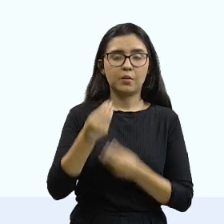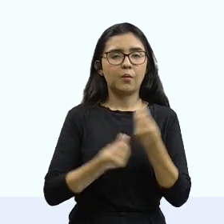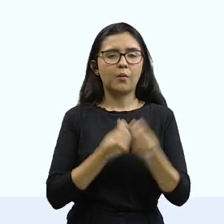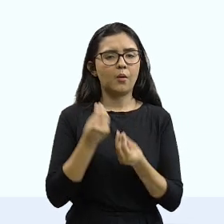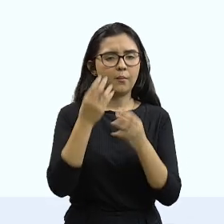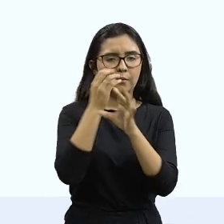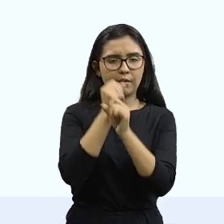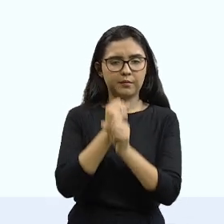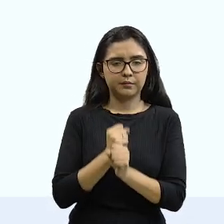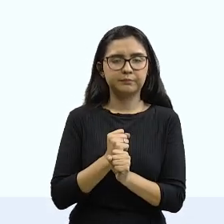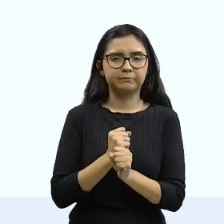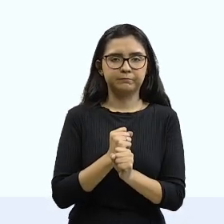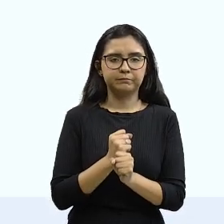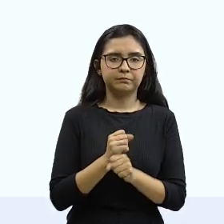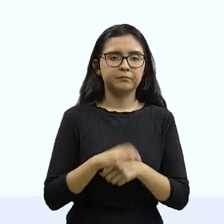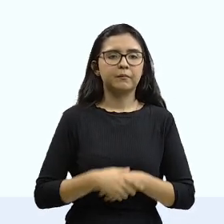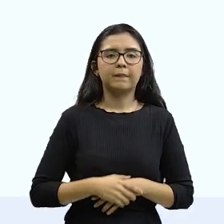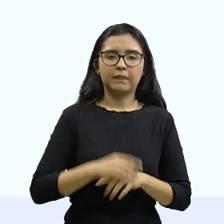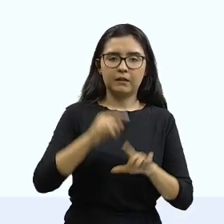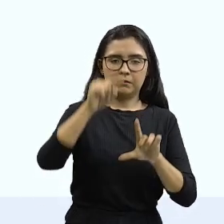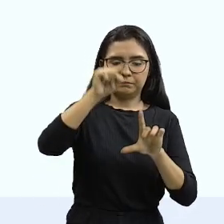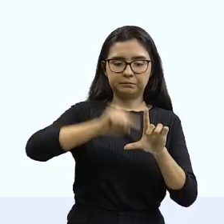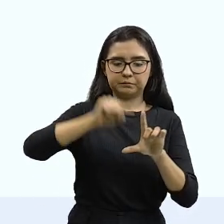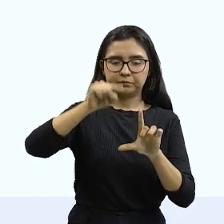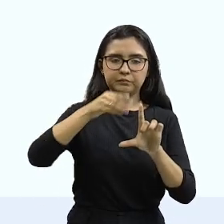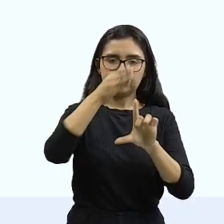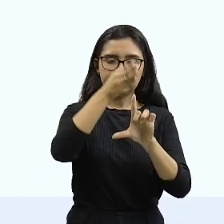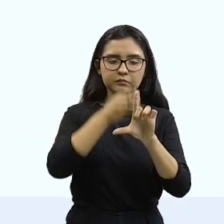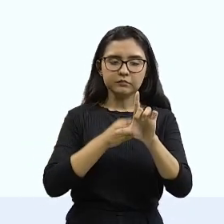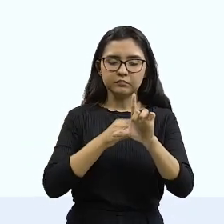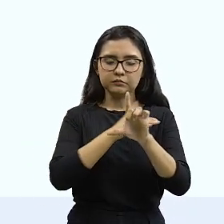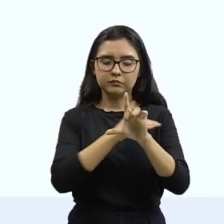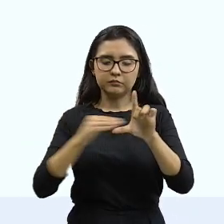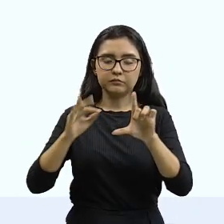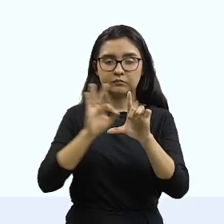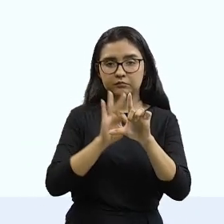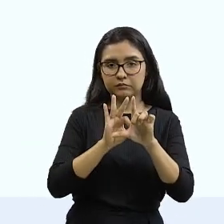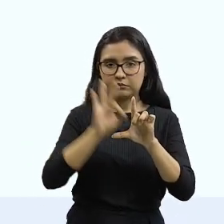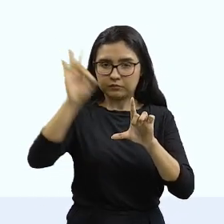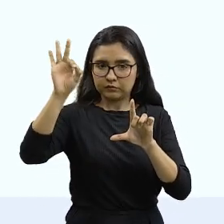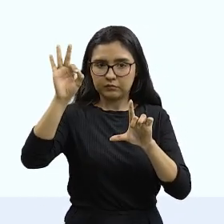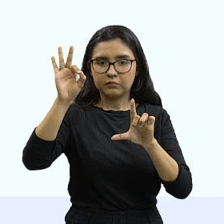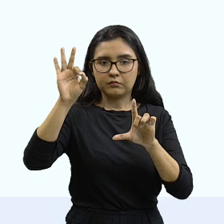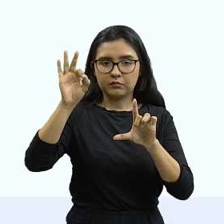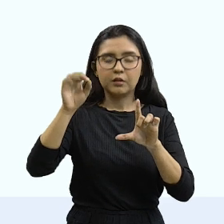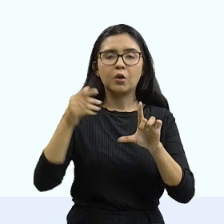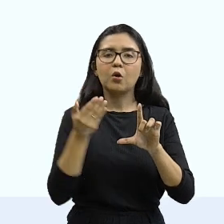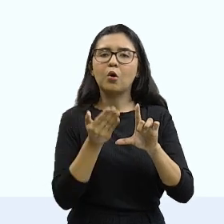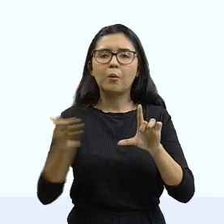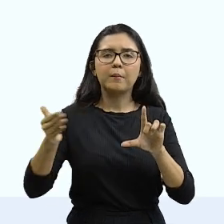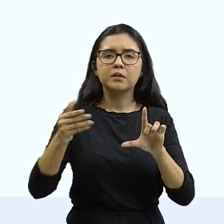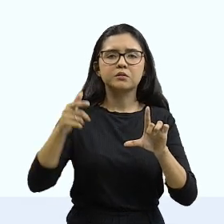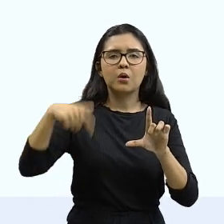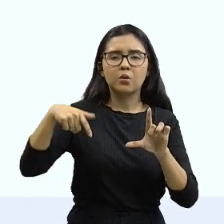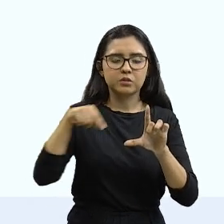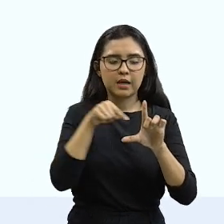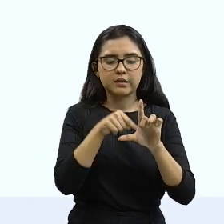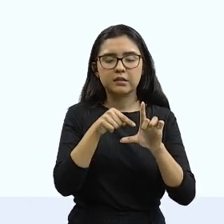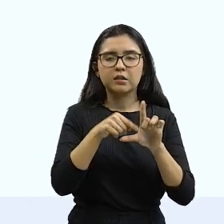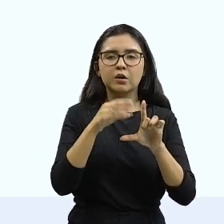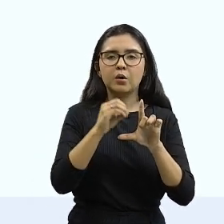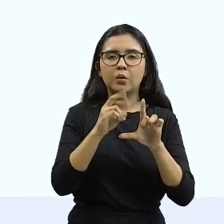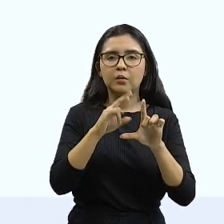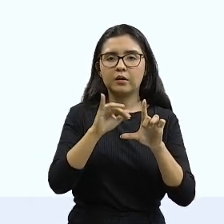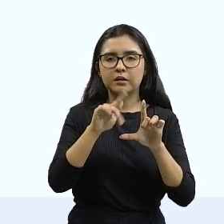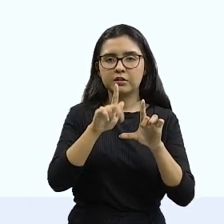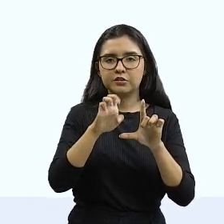questões. O gráfico do resistor é uma reta crescente, atenção, partindo da origem,